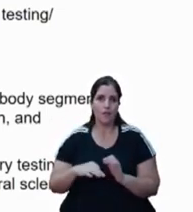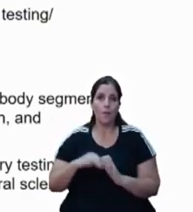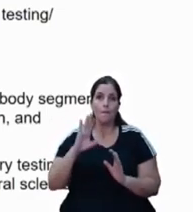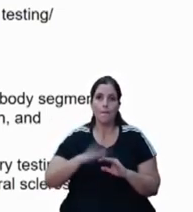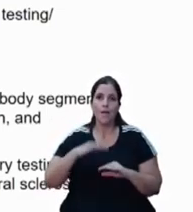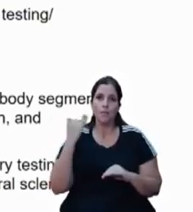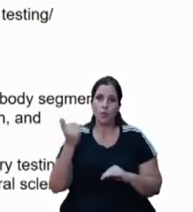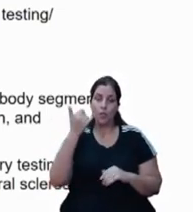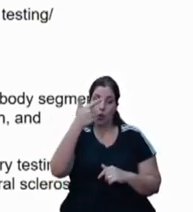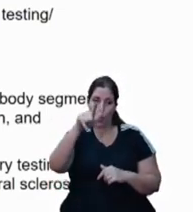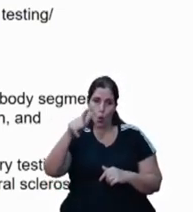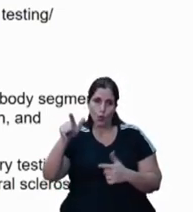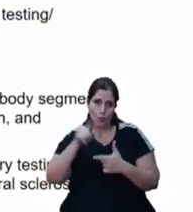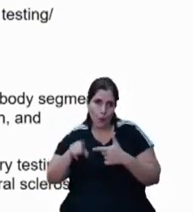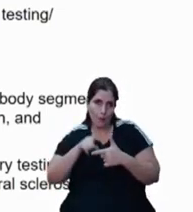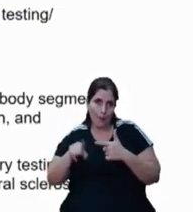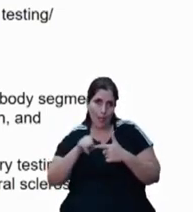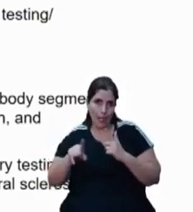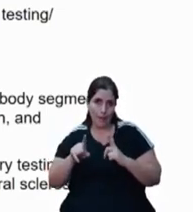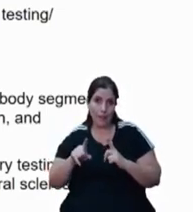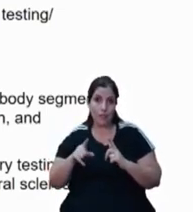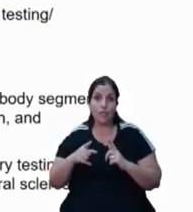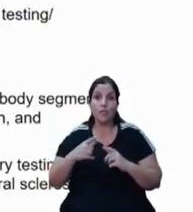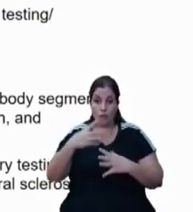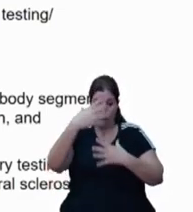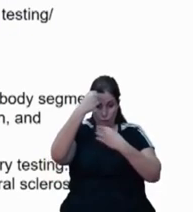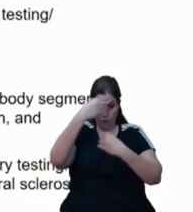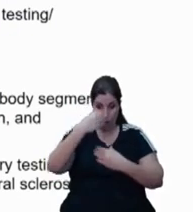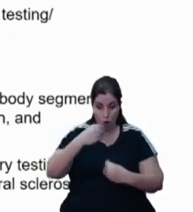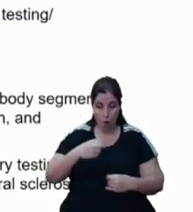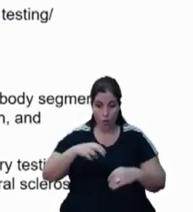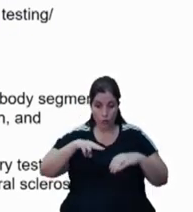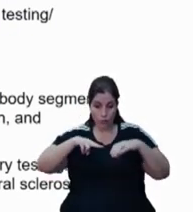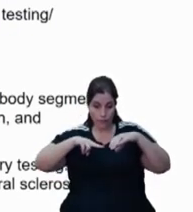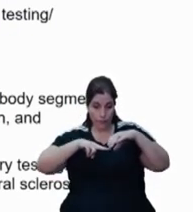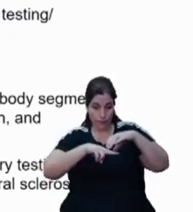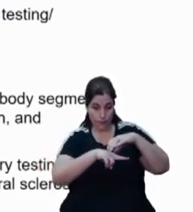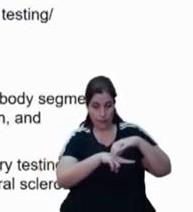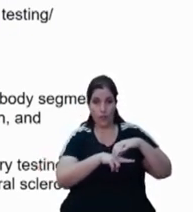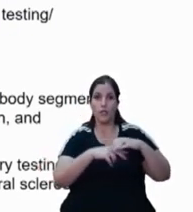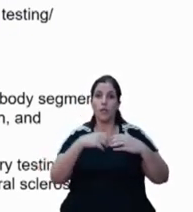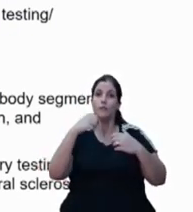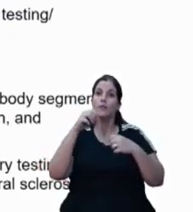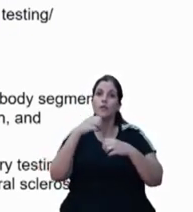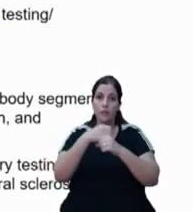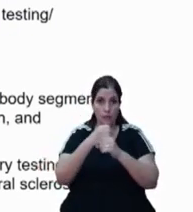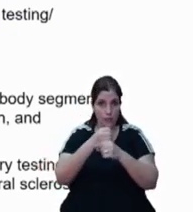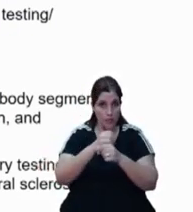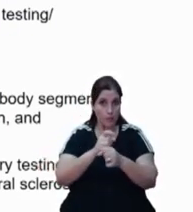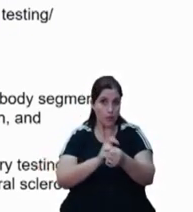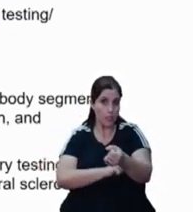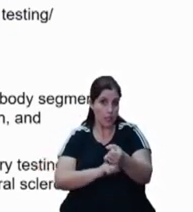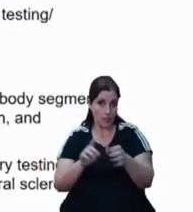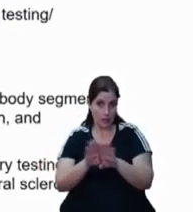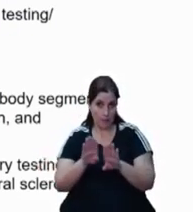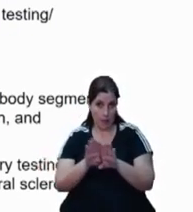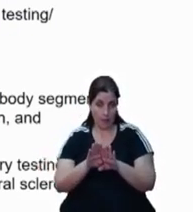os outros distúrbios são excluídos por neuroimagem, eletromiografia e testes laboratoriais. Da mesma forma,